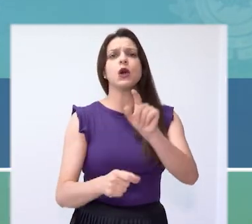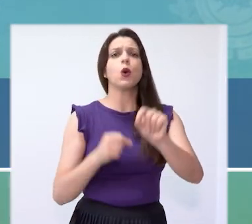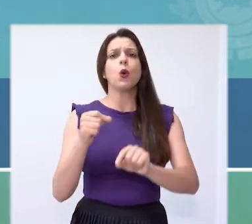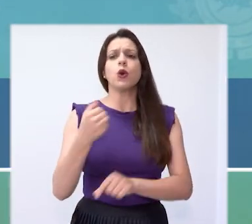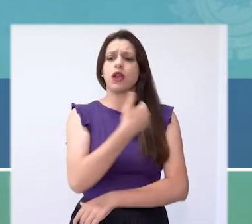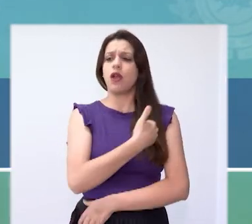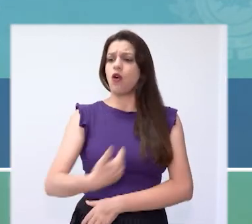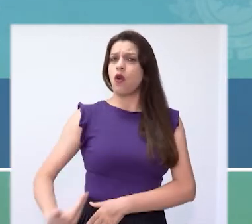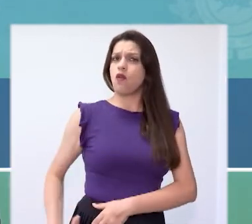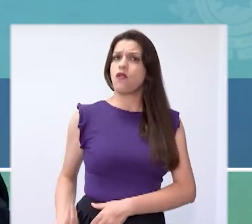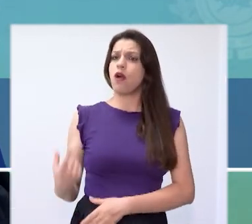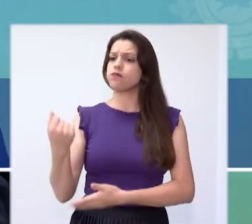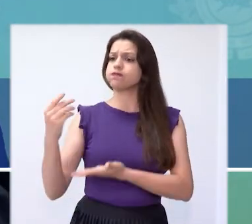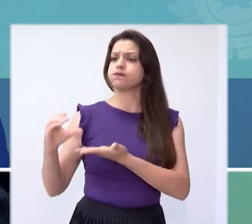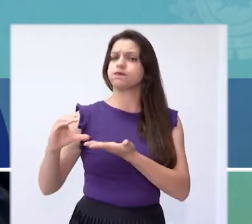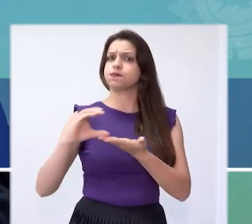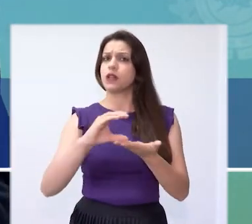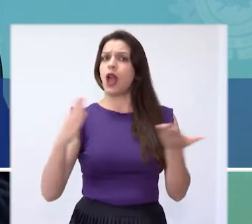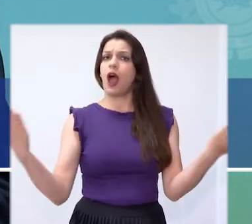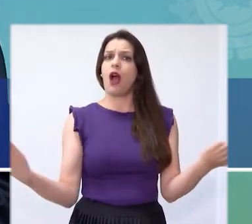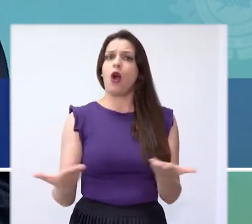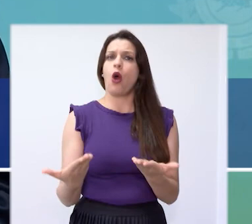governo tem investido e tem feito